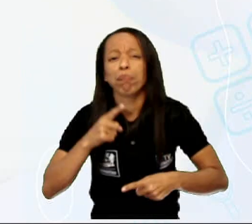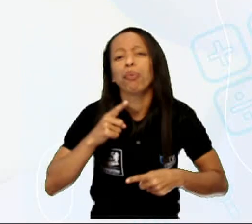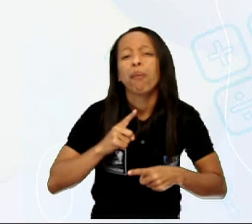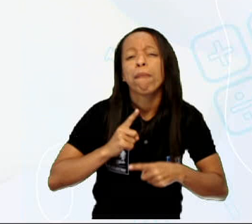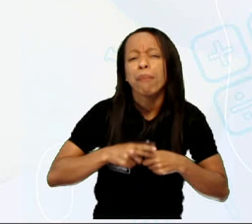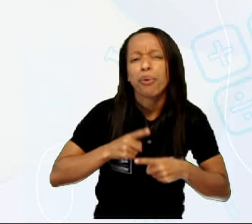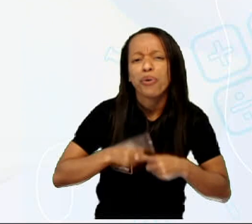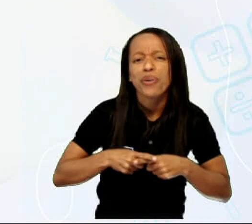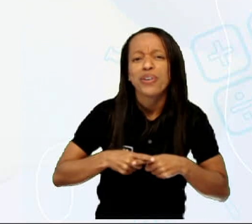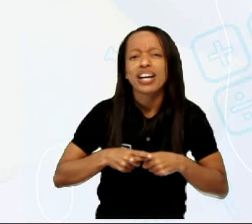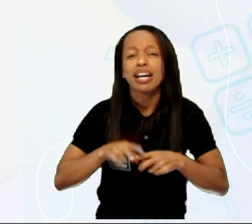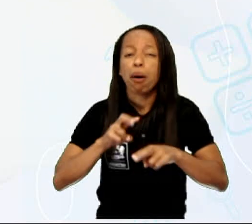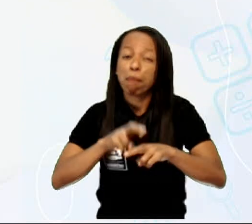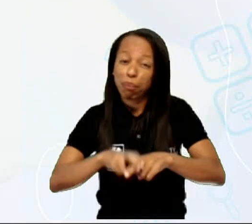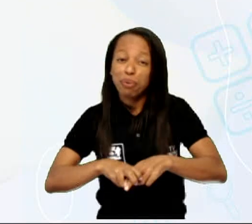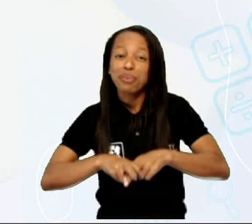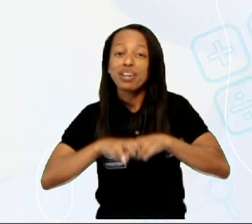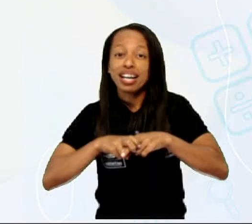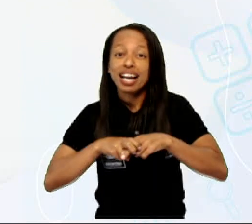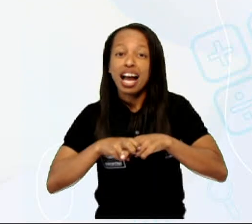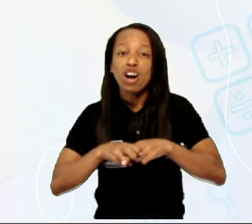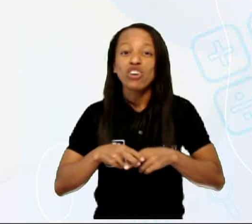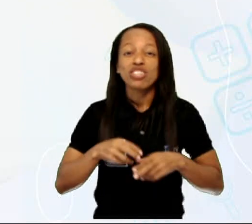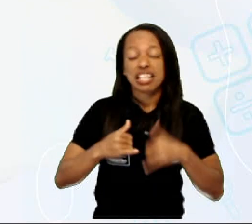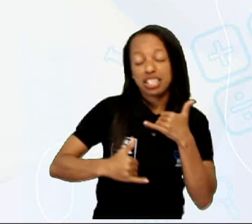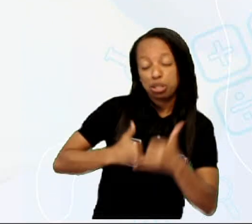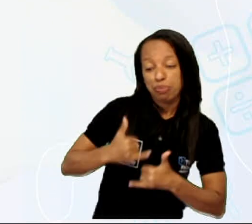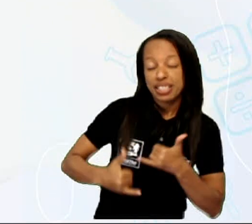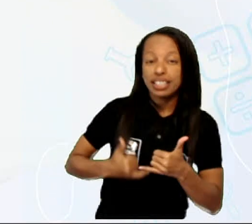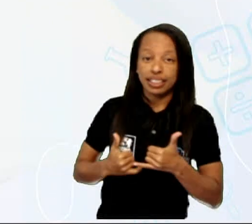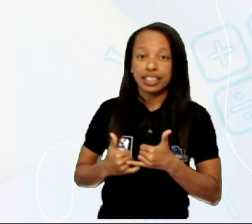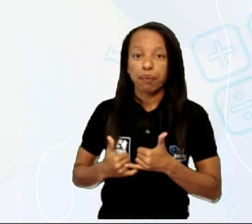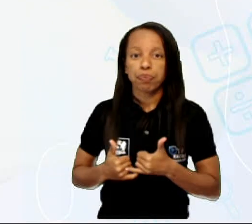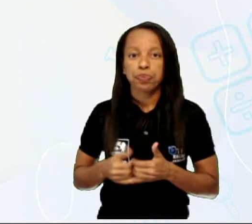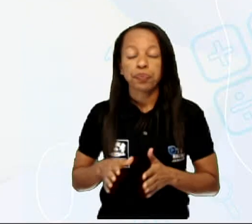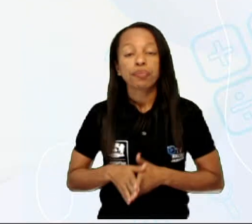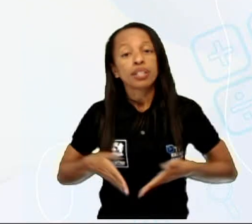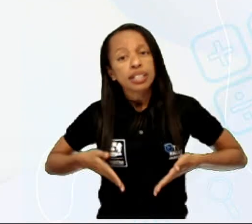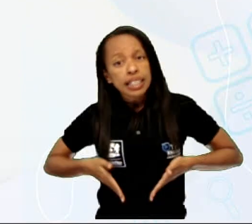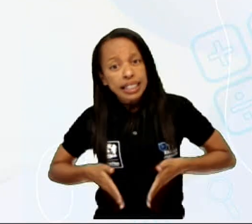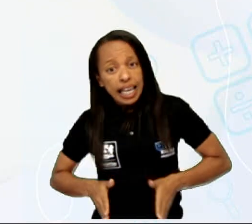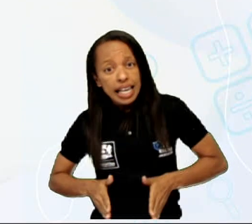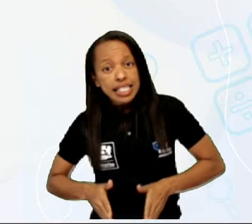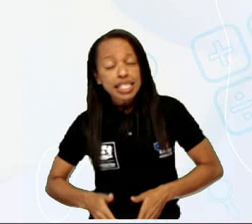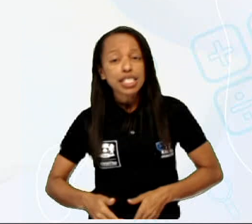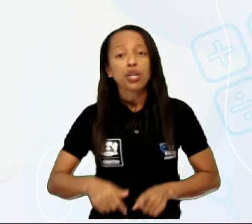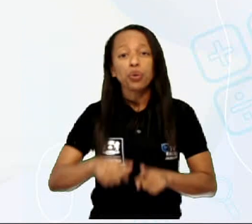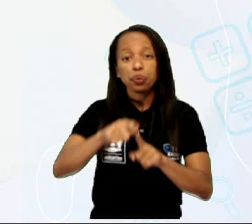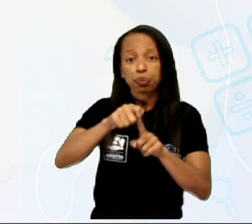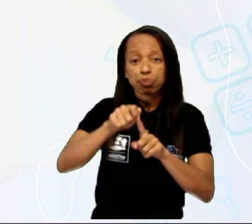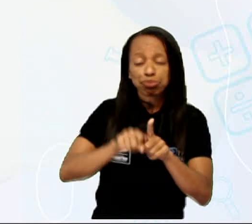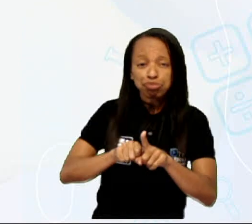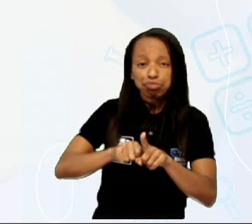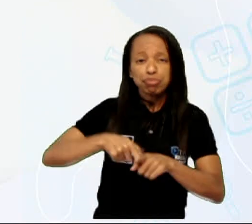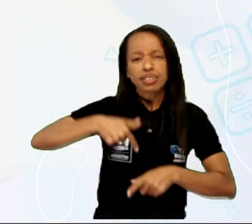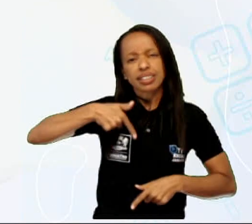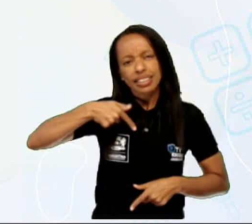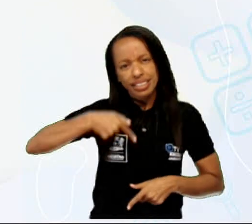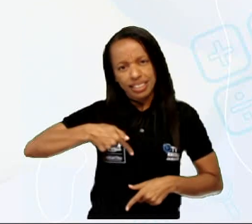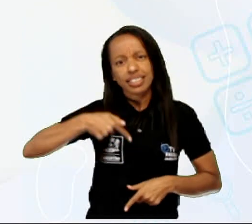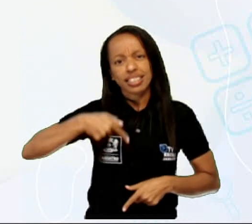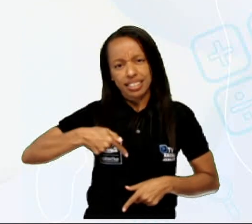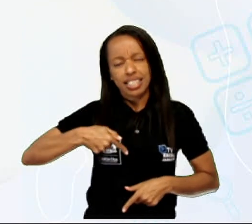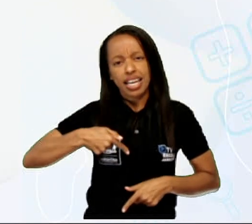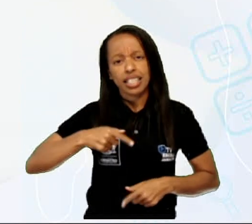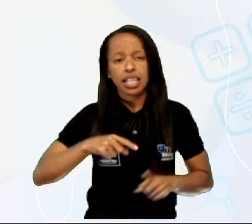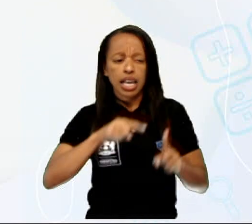7 meses, chorou no bucho da mãe. Quando ela pegou um gato, ele gritou: "Não me arranhe, não